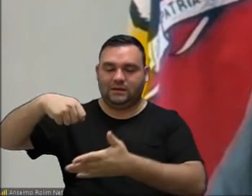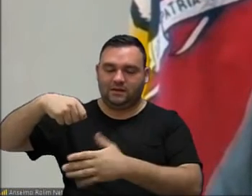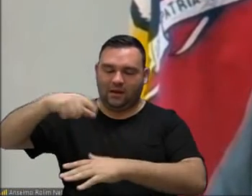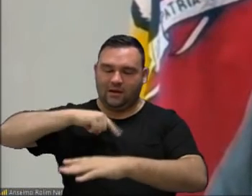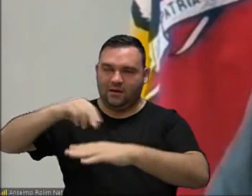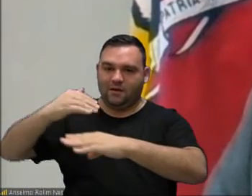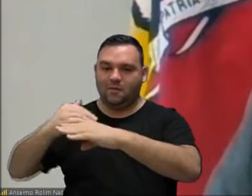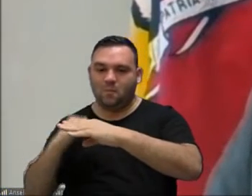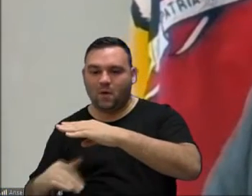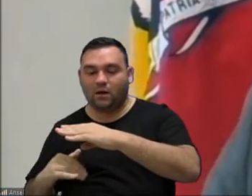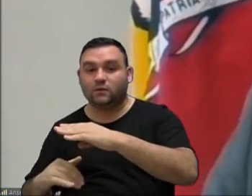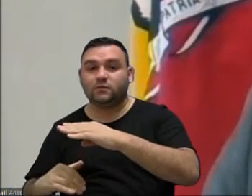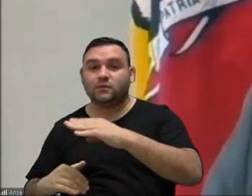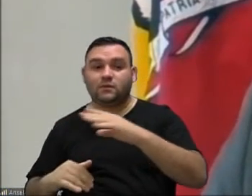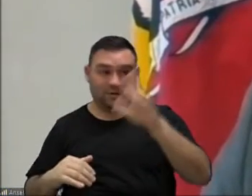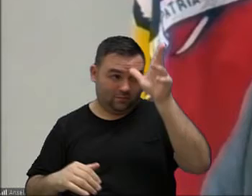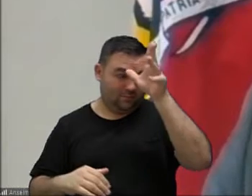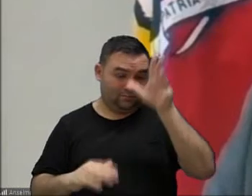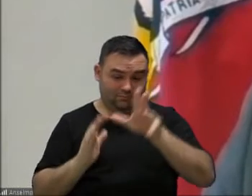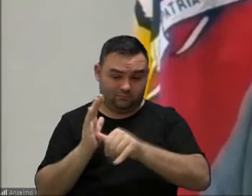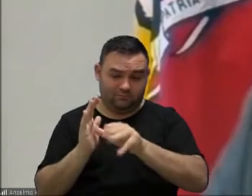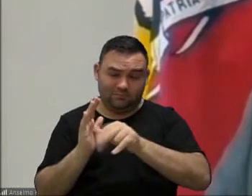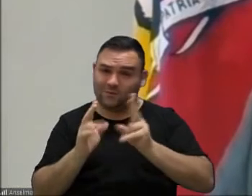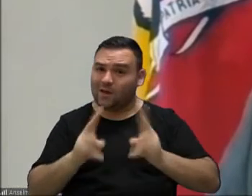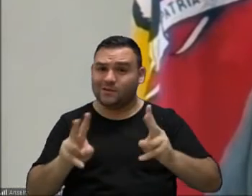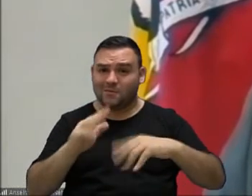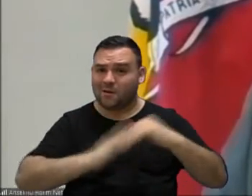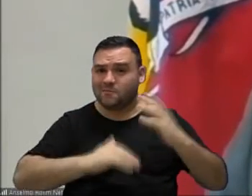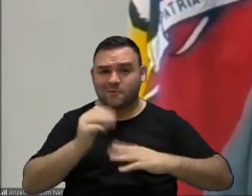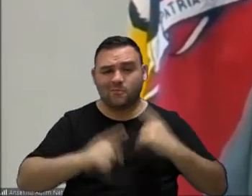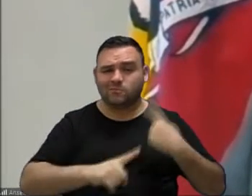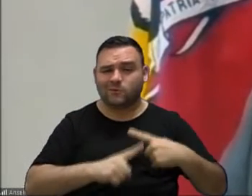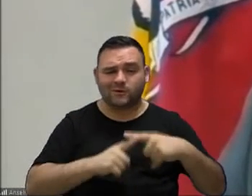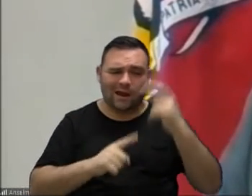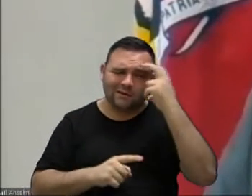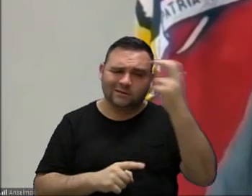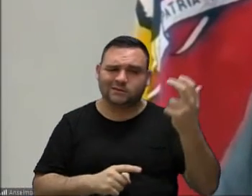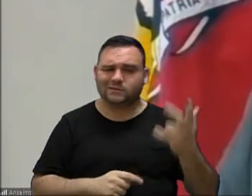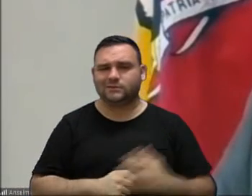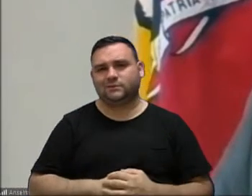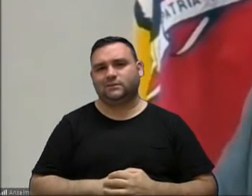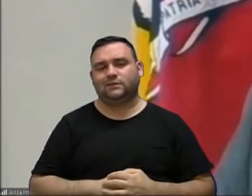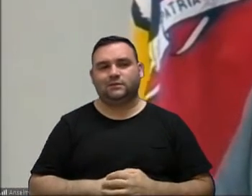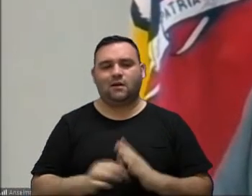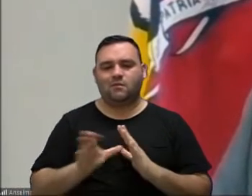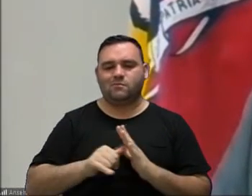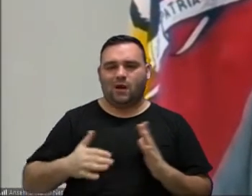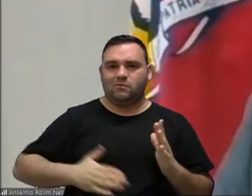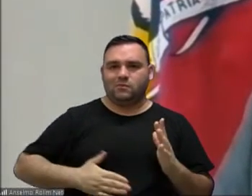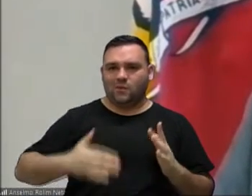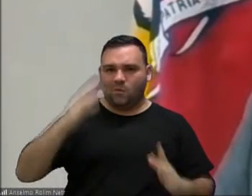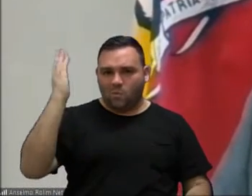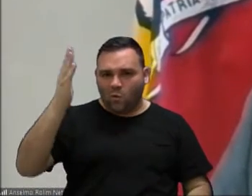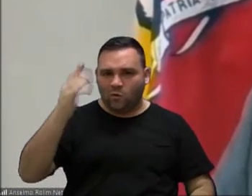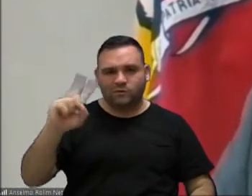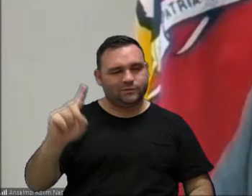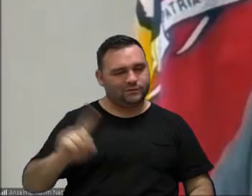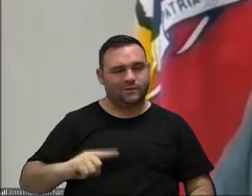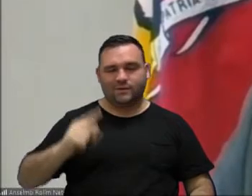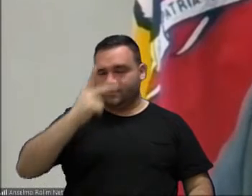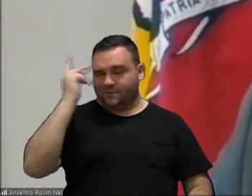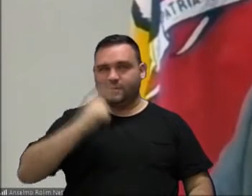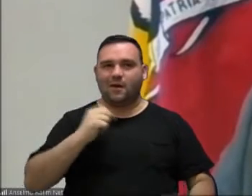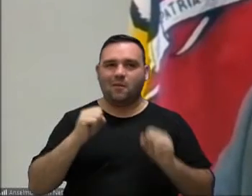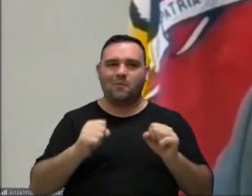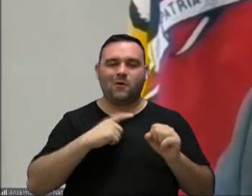propôs quem é bandido sempre vai agir porque eles são inteligentes bandido não é burro o bandido